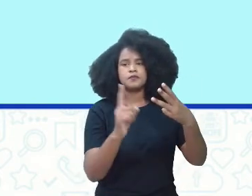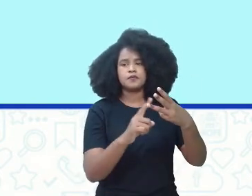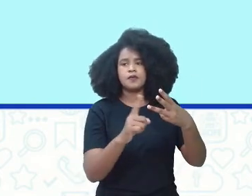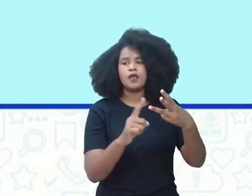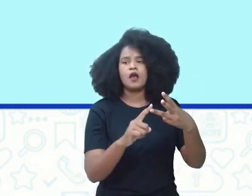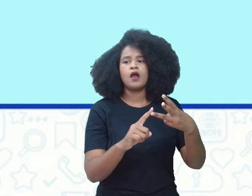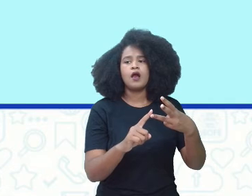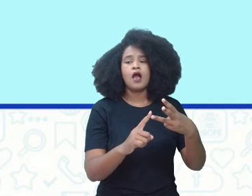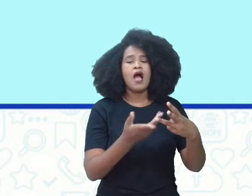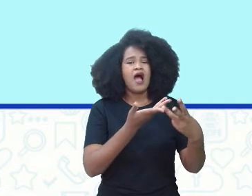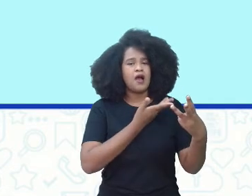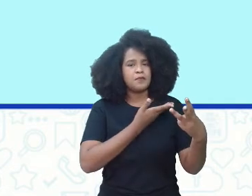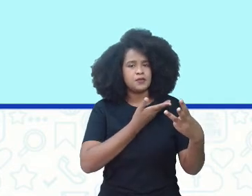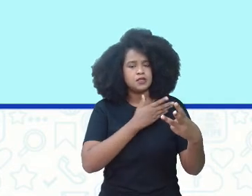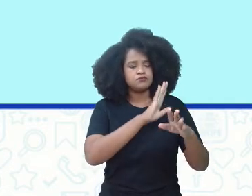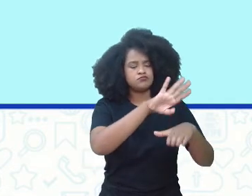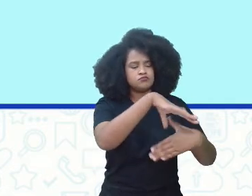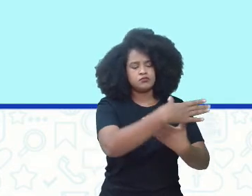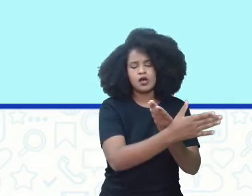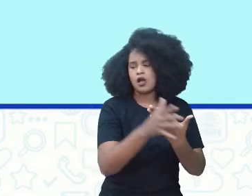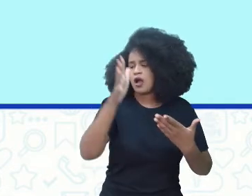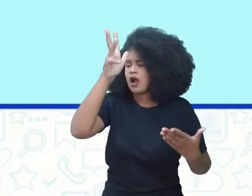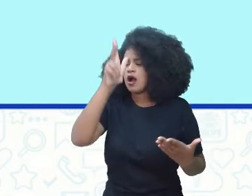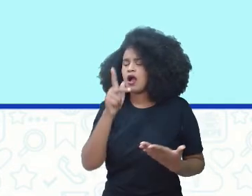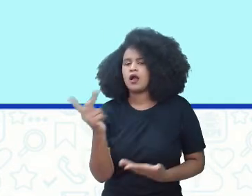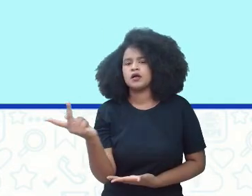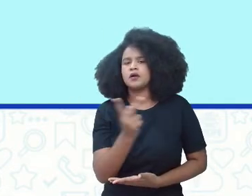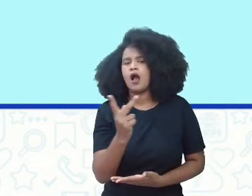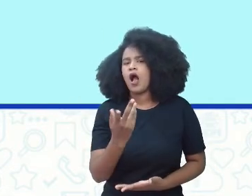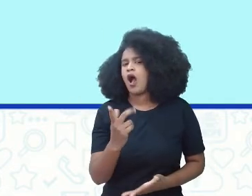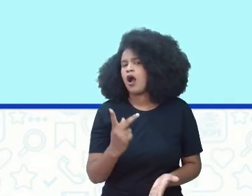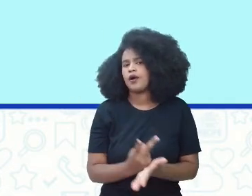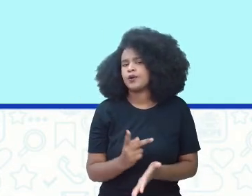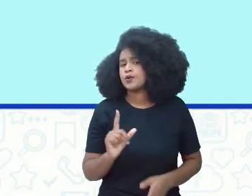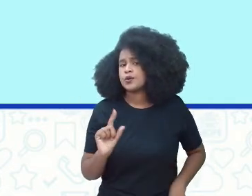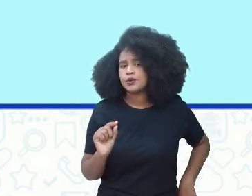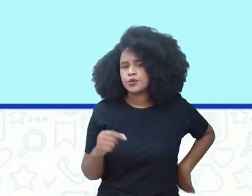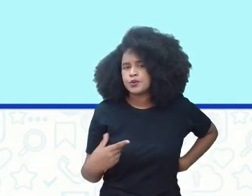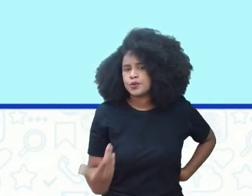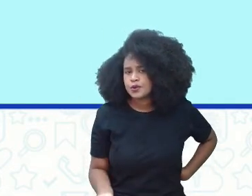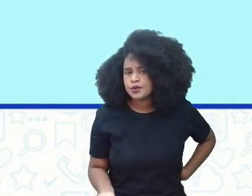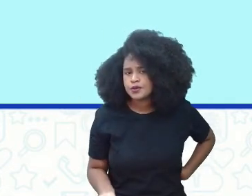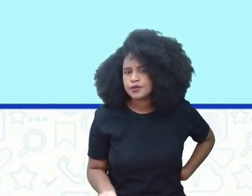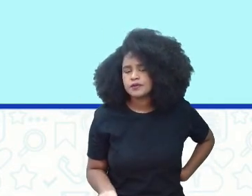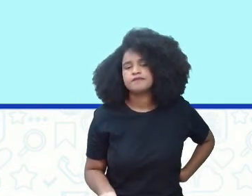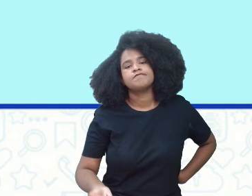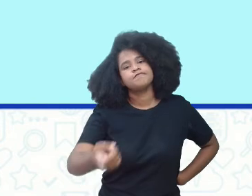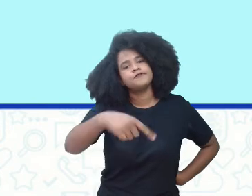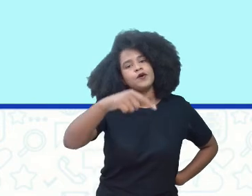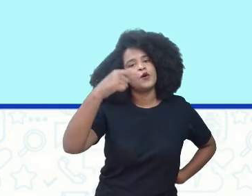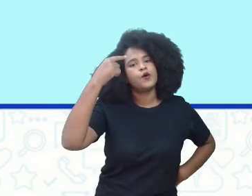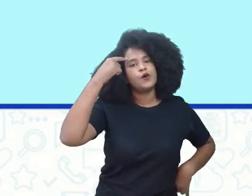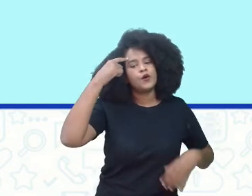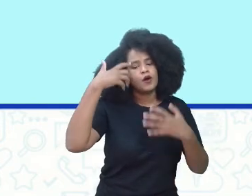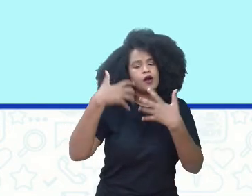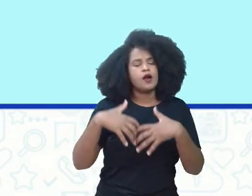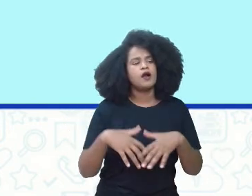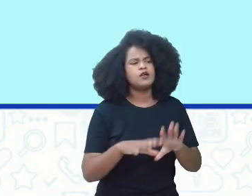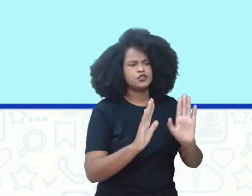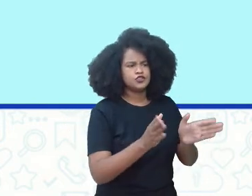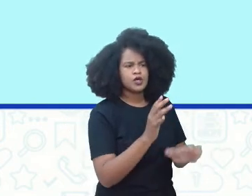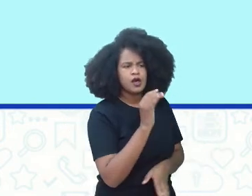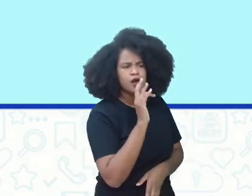que aconteceu com a amizade da baleia e do galo? E aí, pensem aí, alguém respondeu alguma coisa